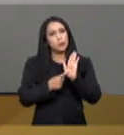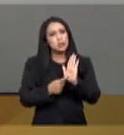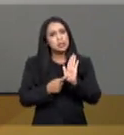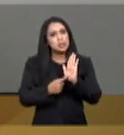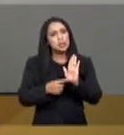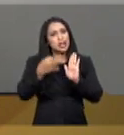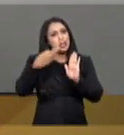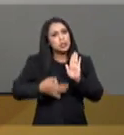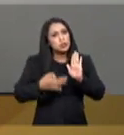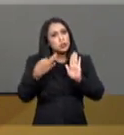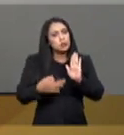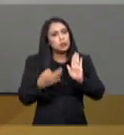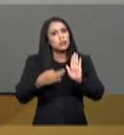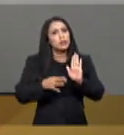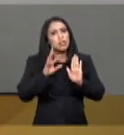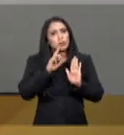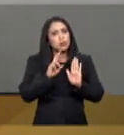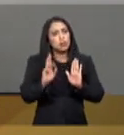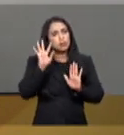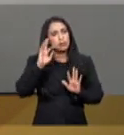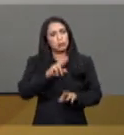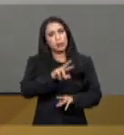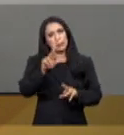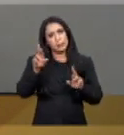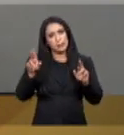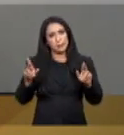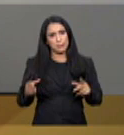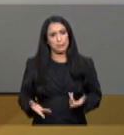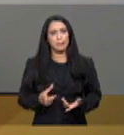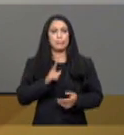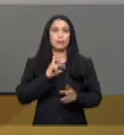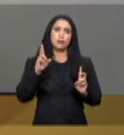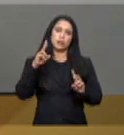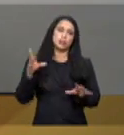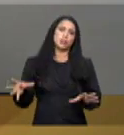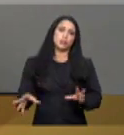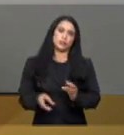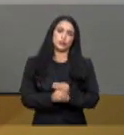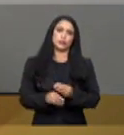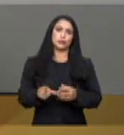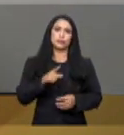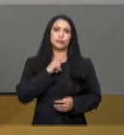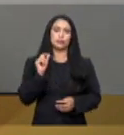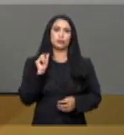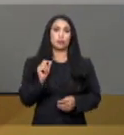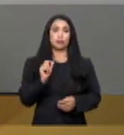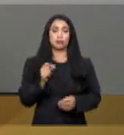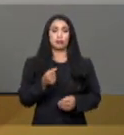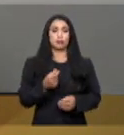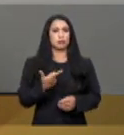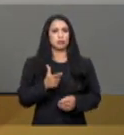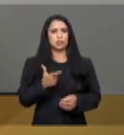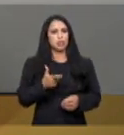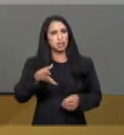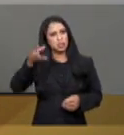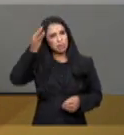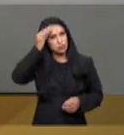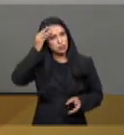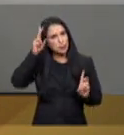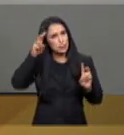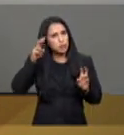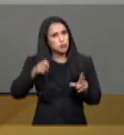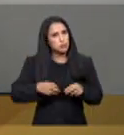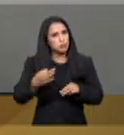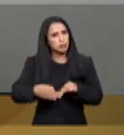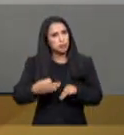justificasse a adoção de solução diversa nas hipóteses, fecho aspas. E ainda que não teria sido considerada, aspas, pelos